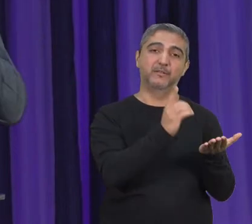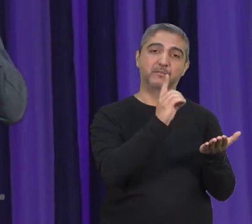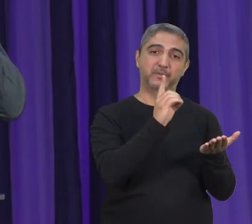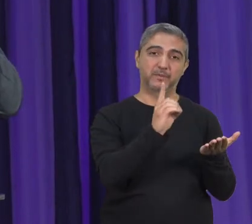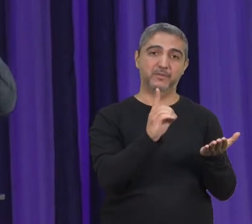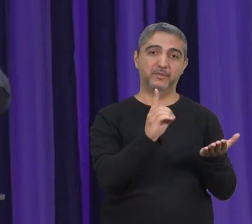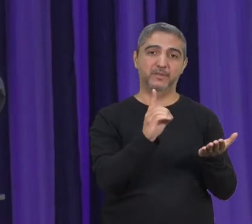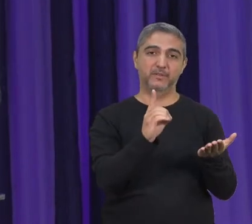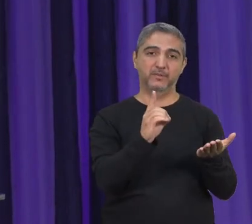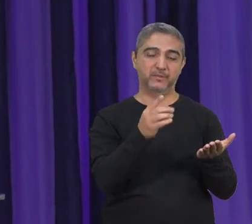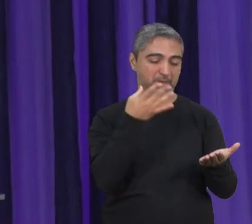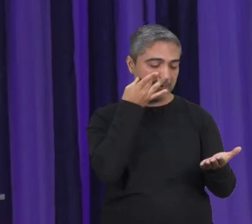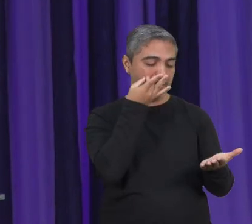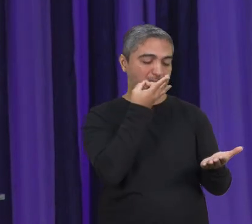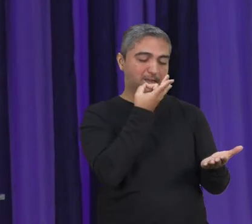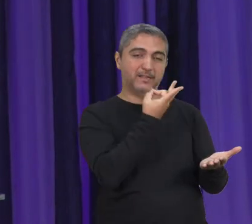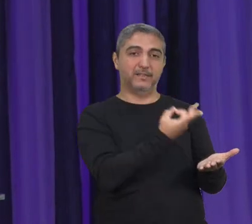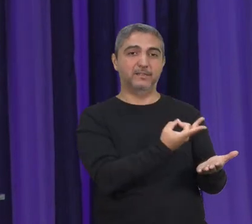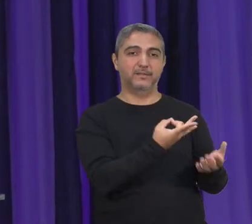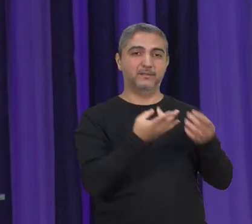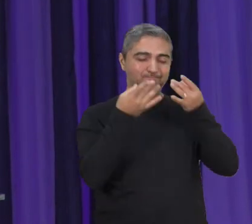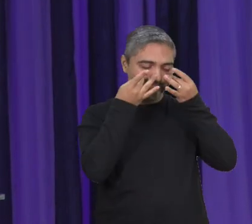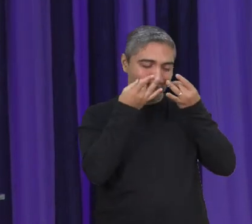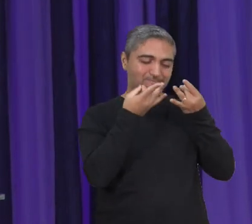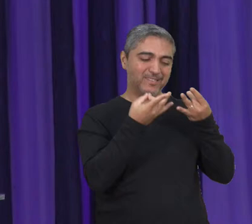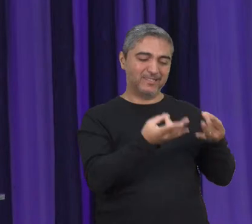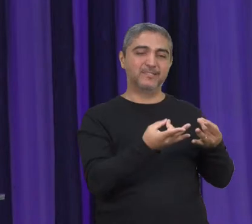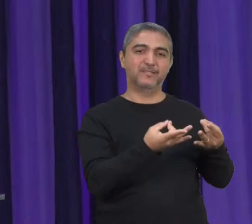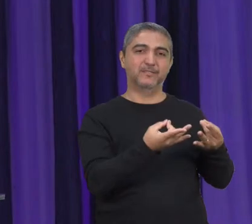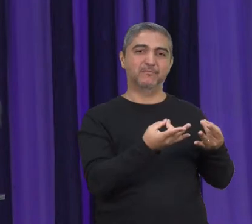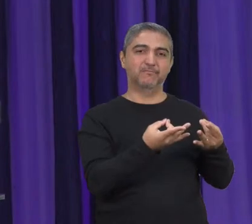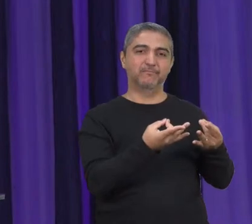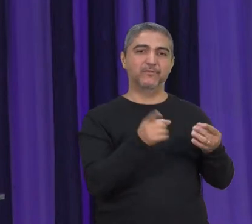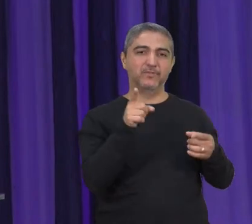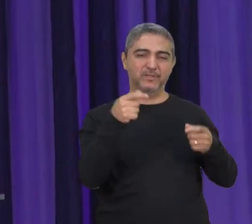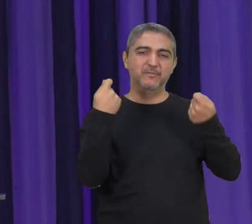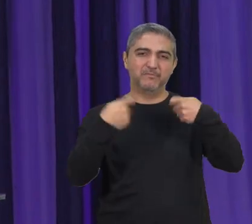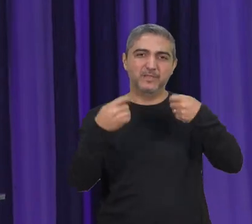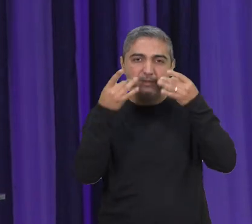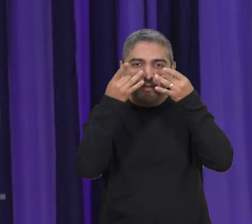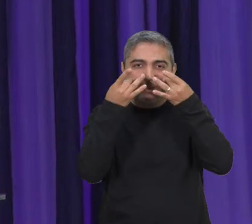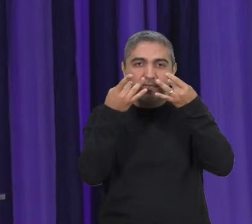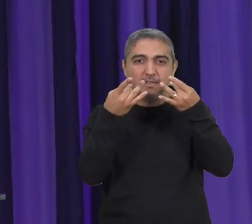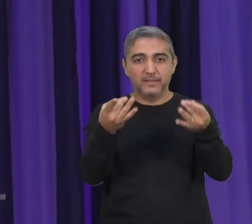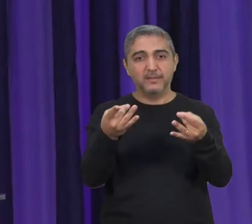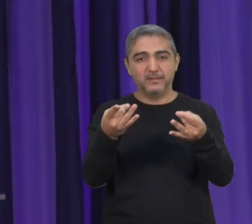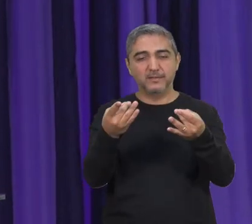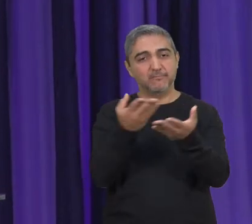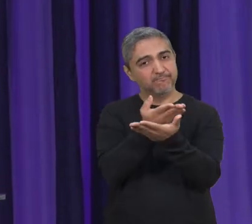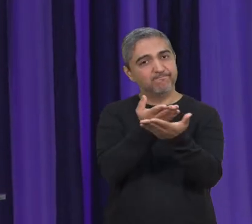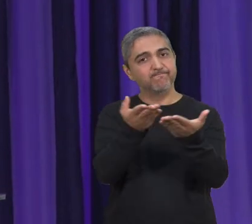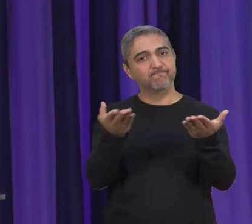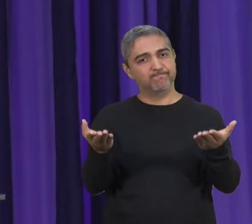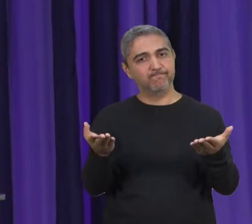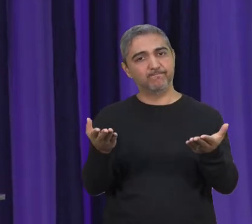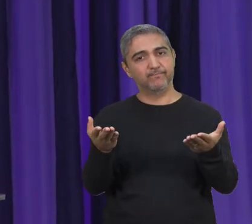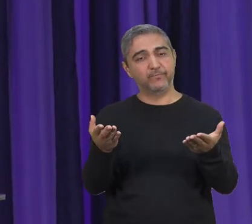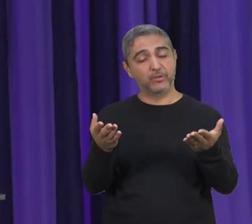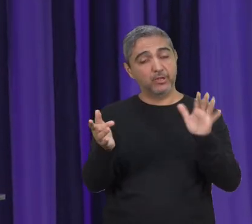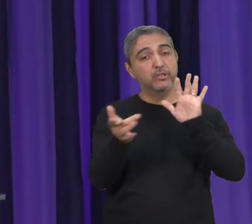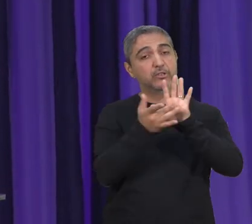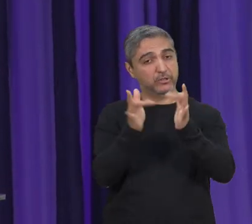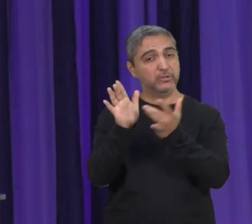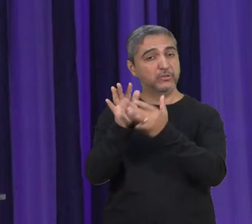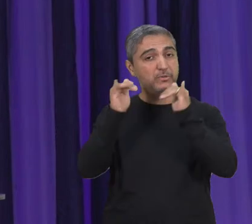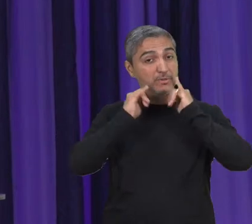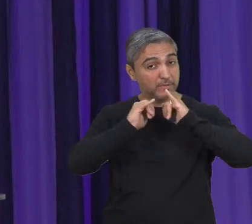mensagem. Ouça o que a palavra de Deus tem a dizer a seu respeito. E não sou eu que vou dizer, é Jesus que vai